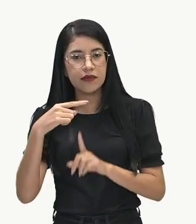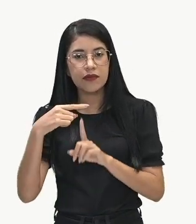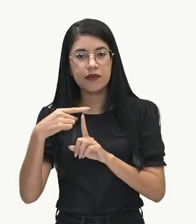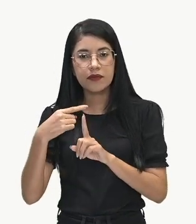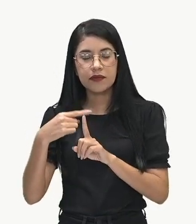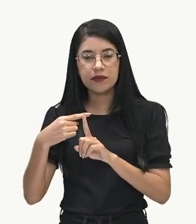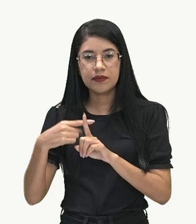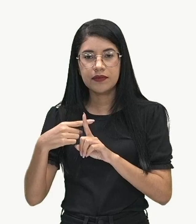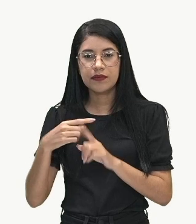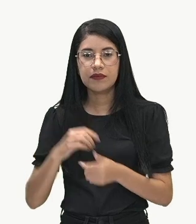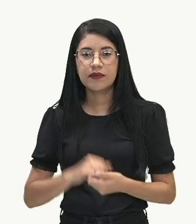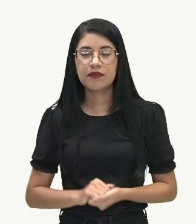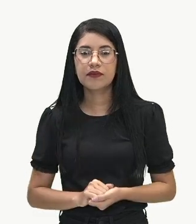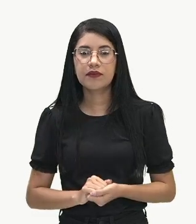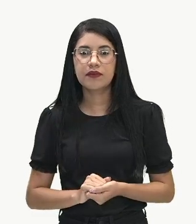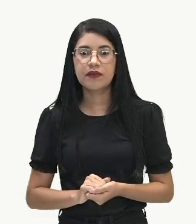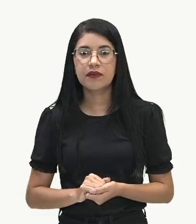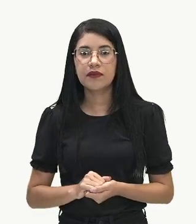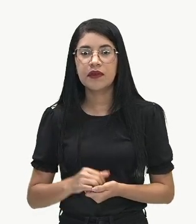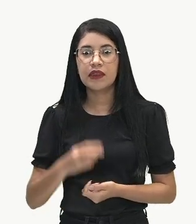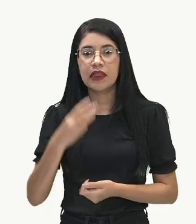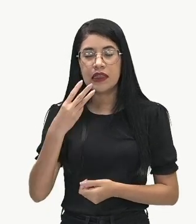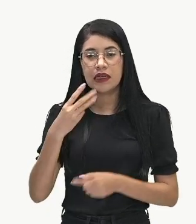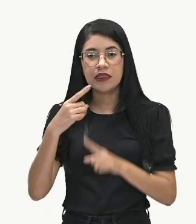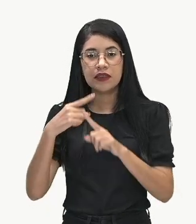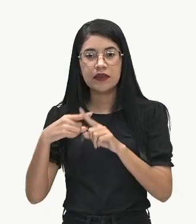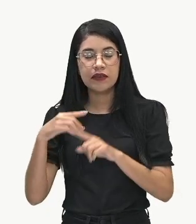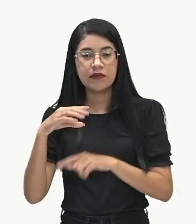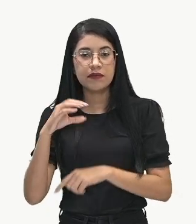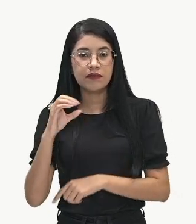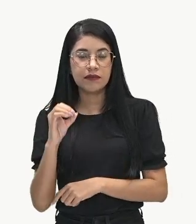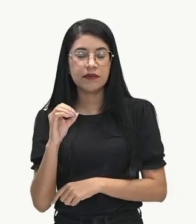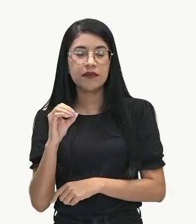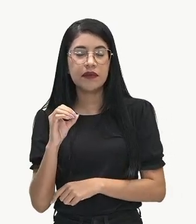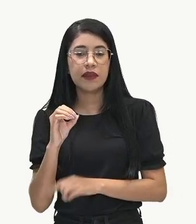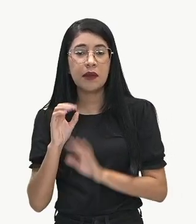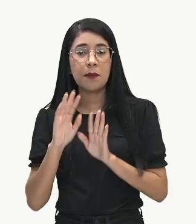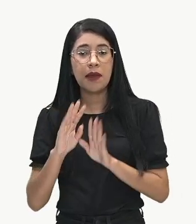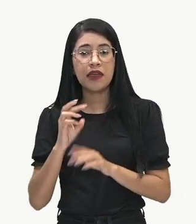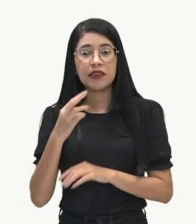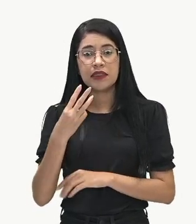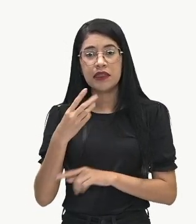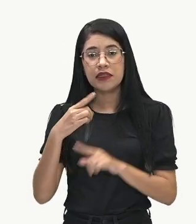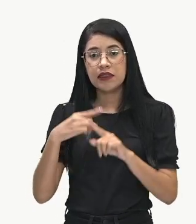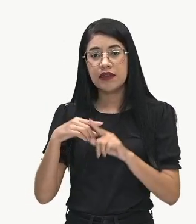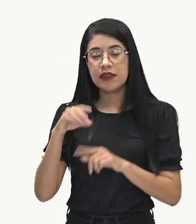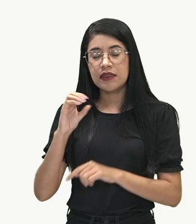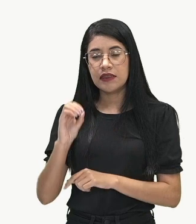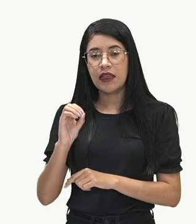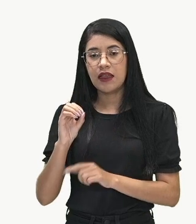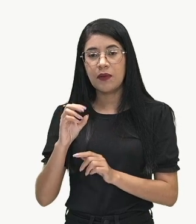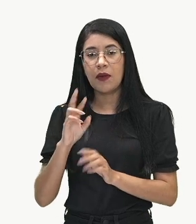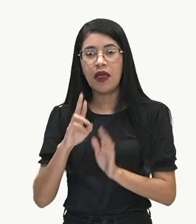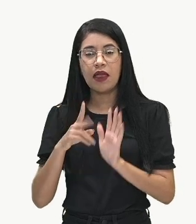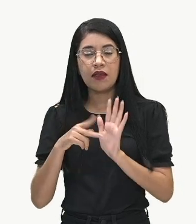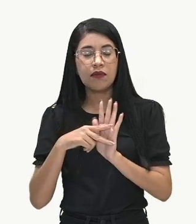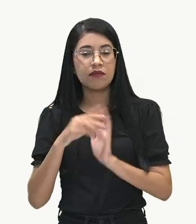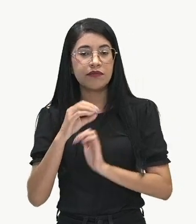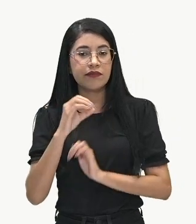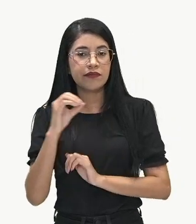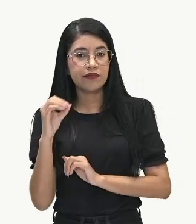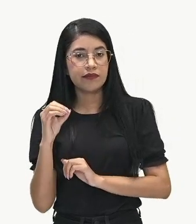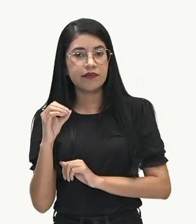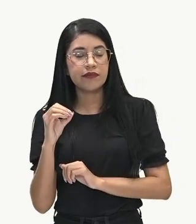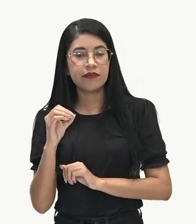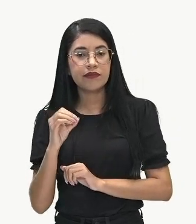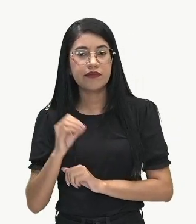mais 3 vezes o 0. Só que 3 vezes o 0 é 0. E